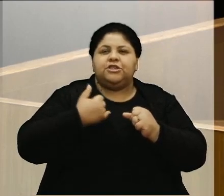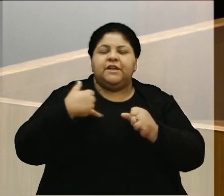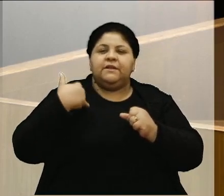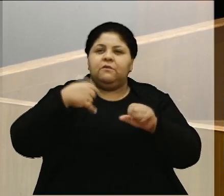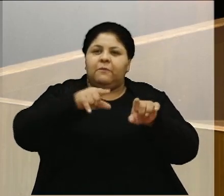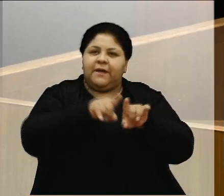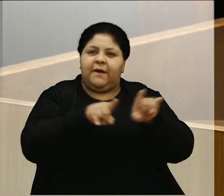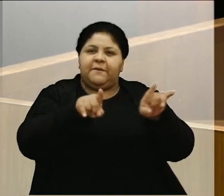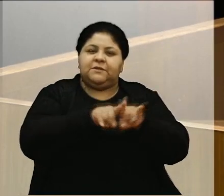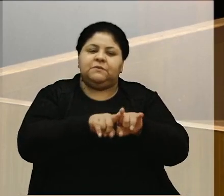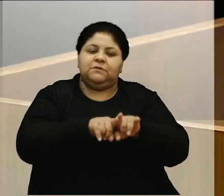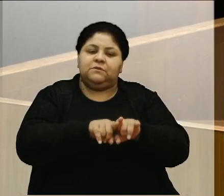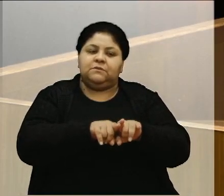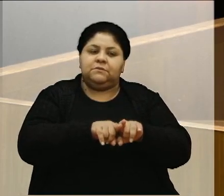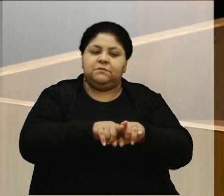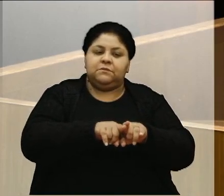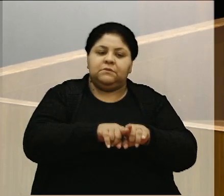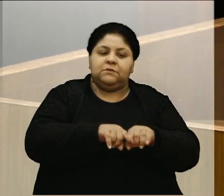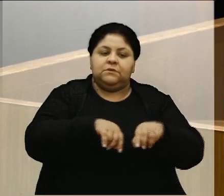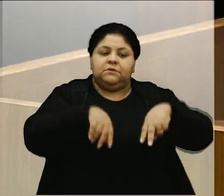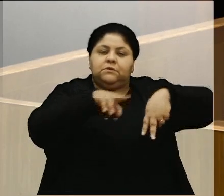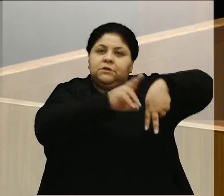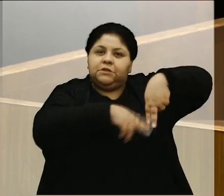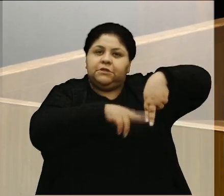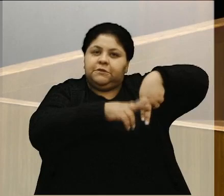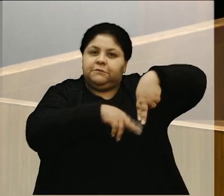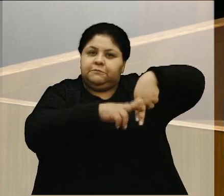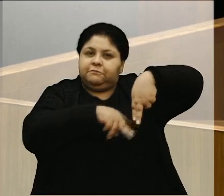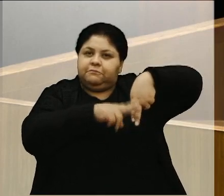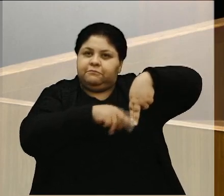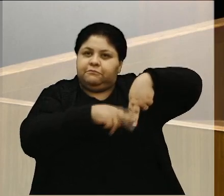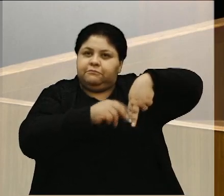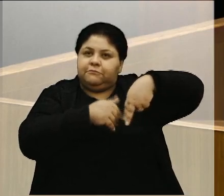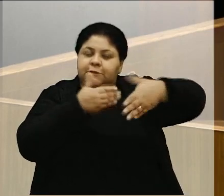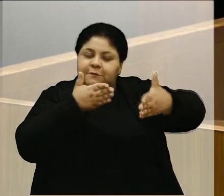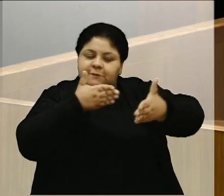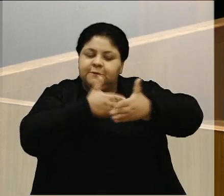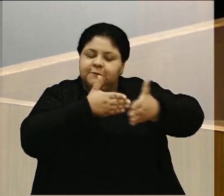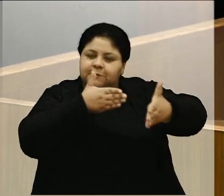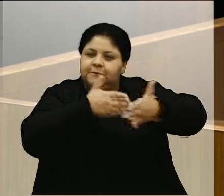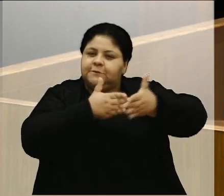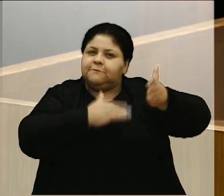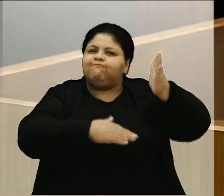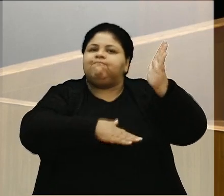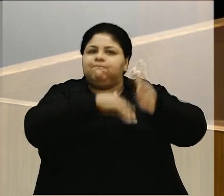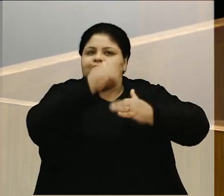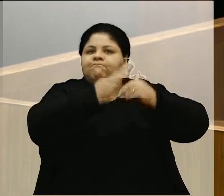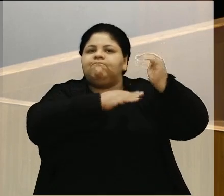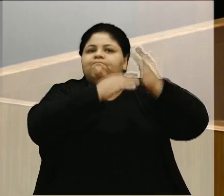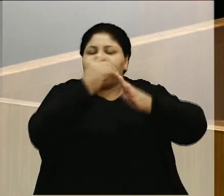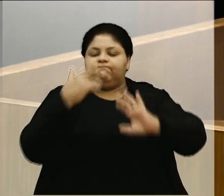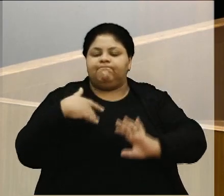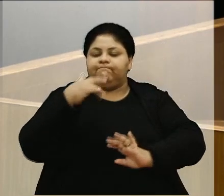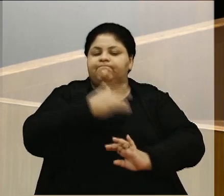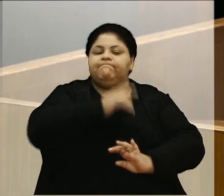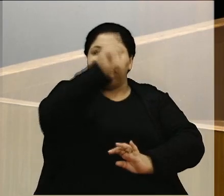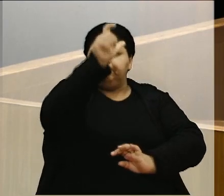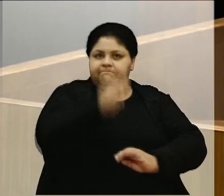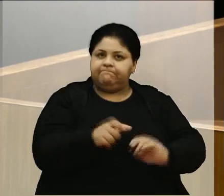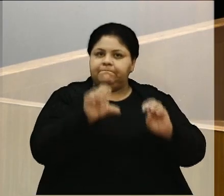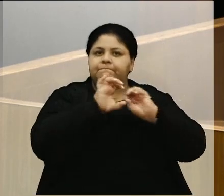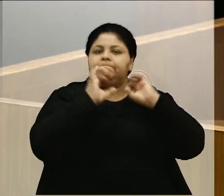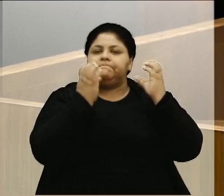étnica. É uma violação dos direitos humanos e uma barreira significativa para o desenvolvimento saudável das pessoas e das